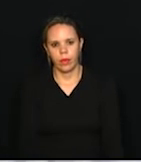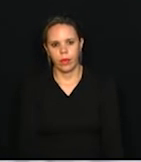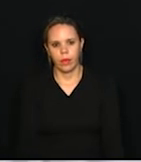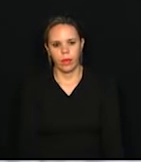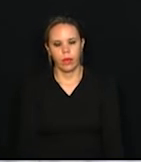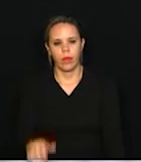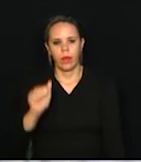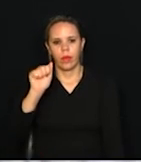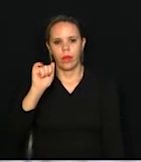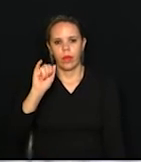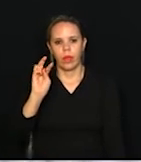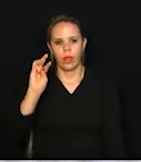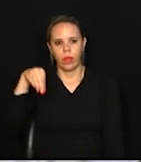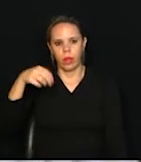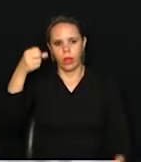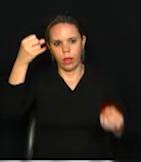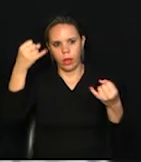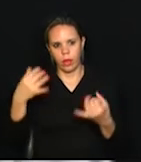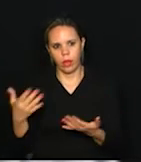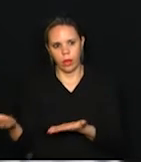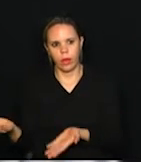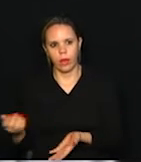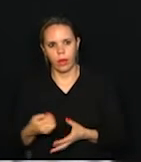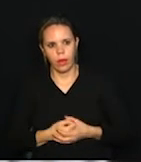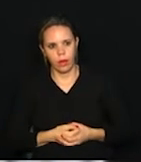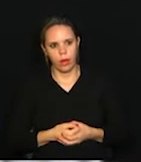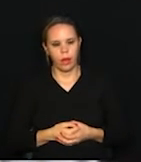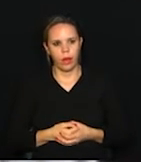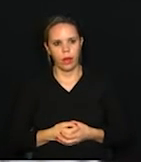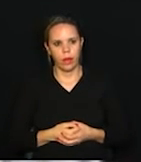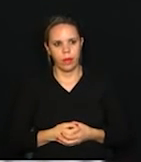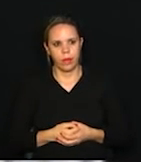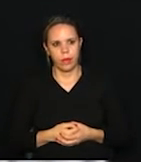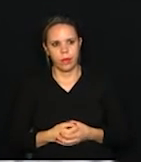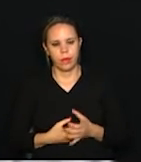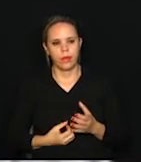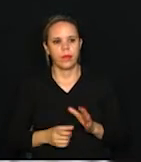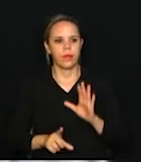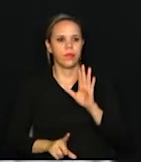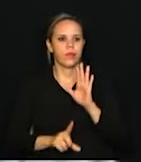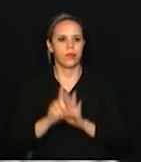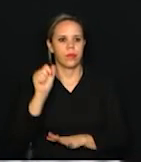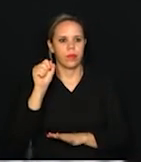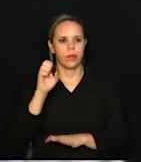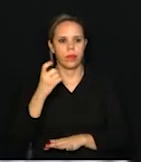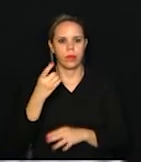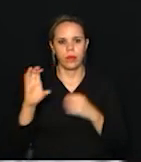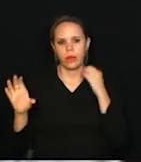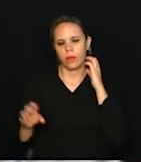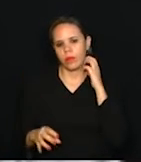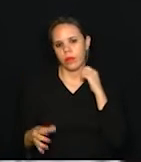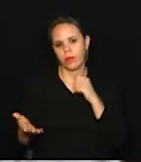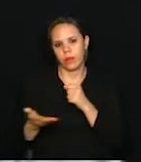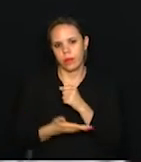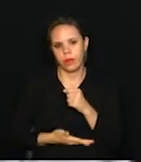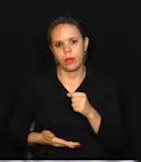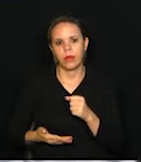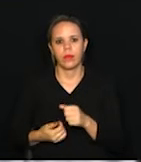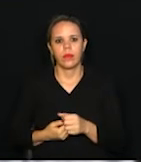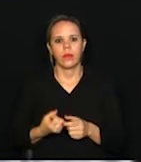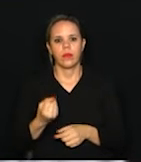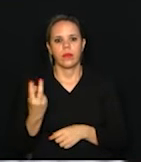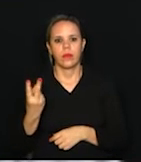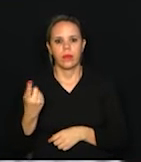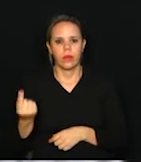Ayrton, na sua explicação da fonte de receita da INDEC, basicamente são